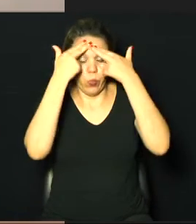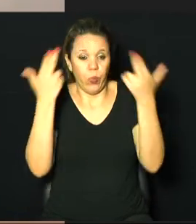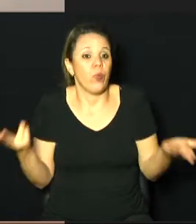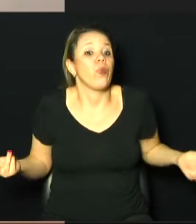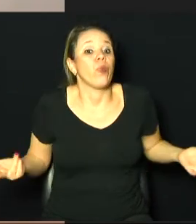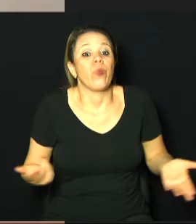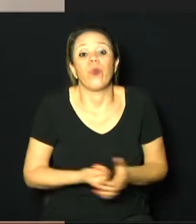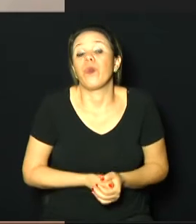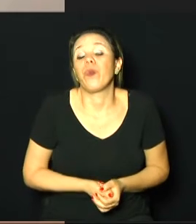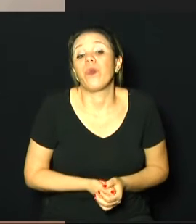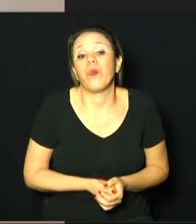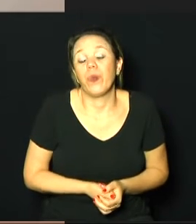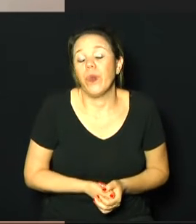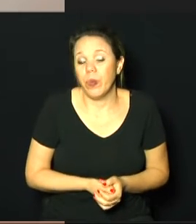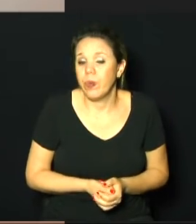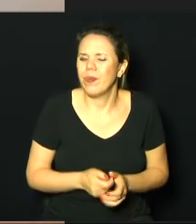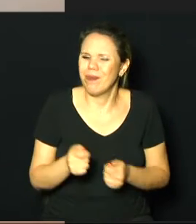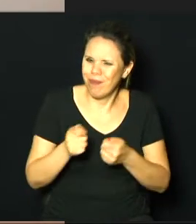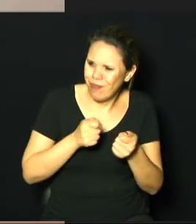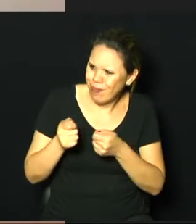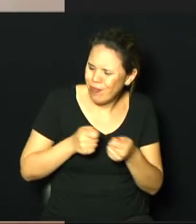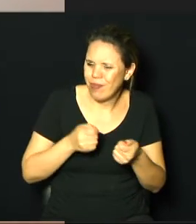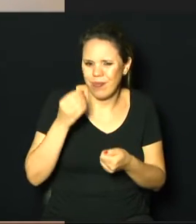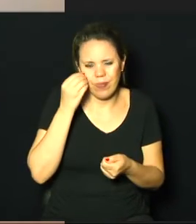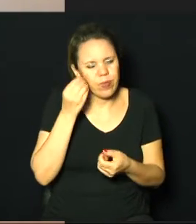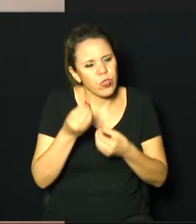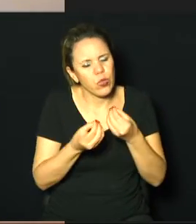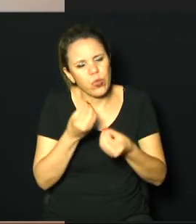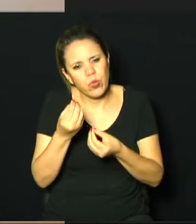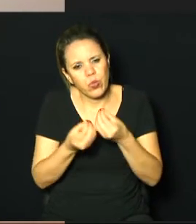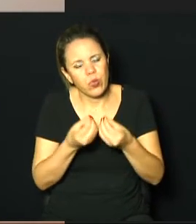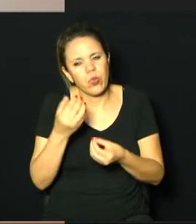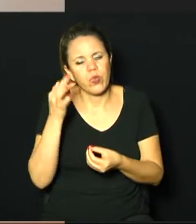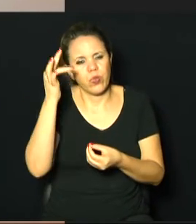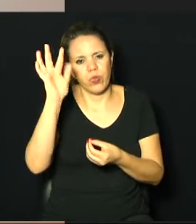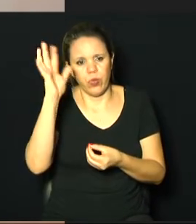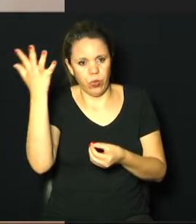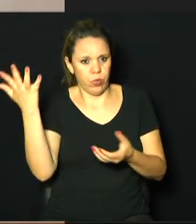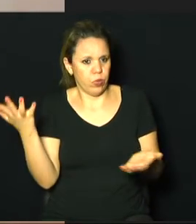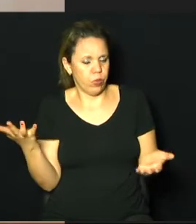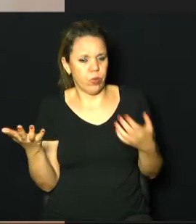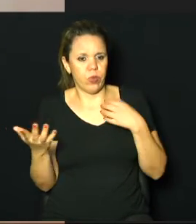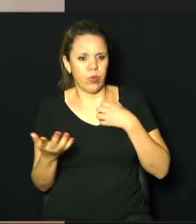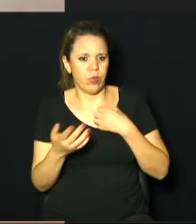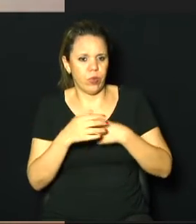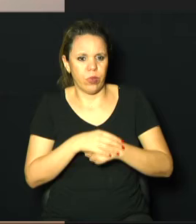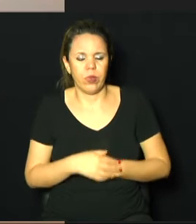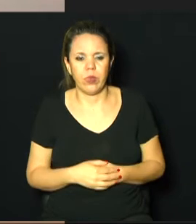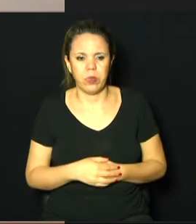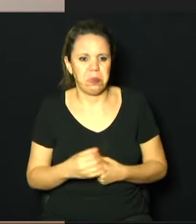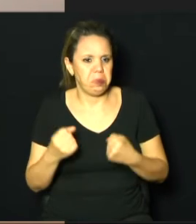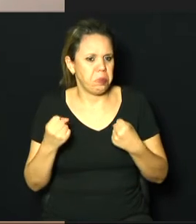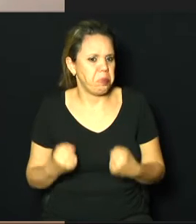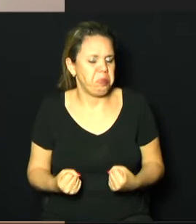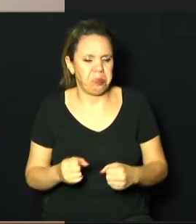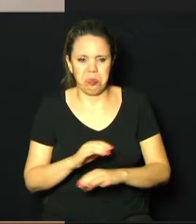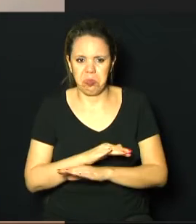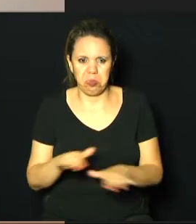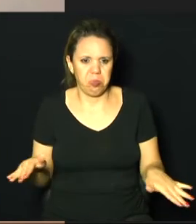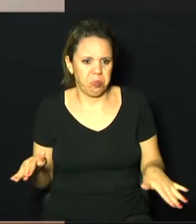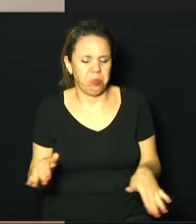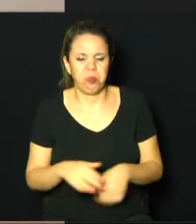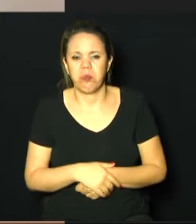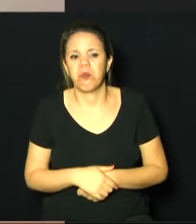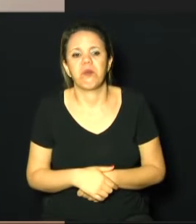Então, com cautela, assim, tentar olhar como será, mas sem colocar um peso muito grande, né?